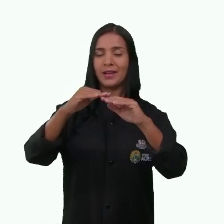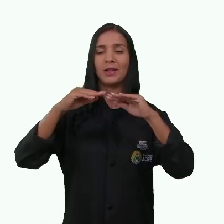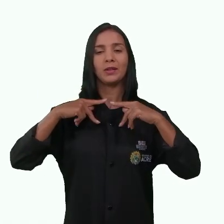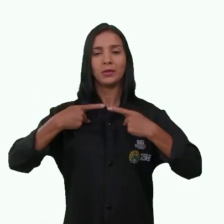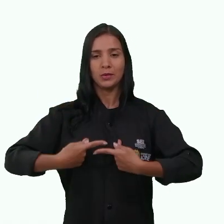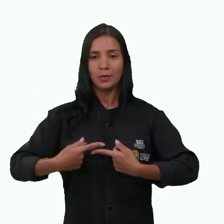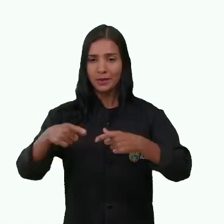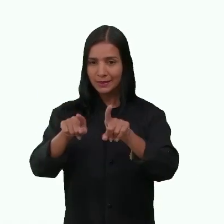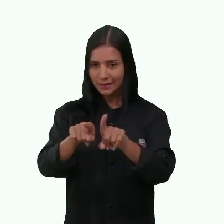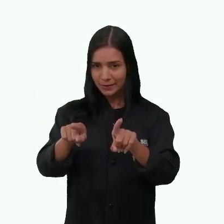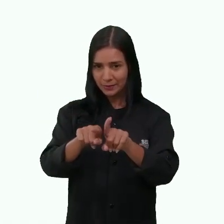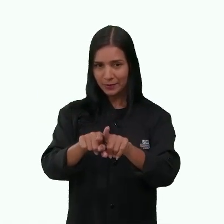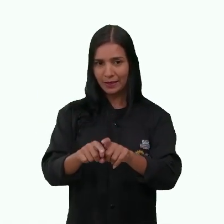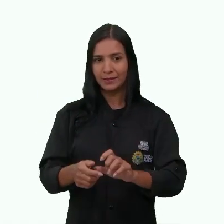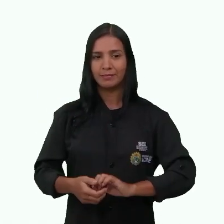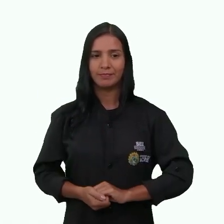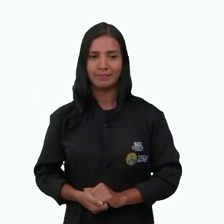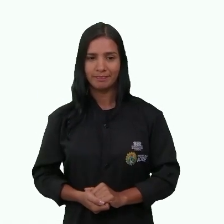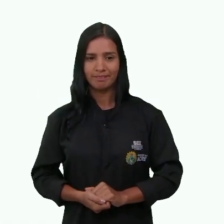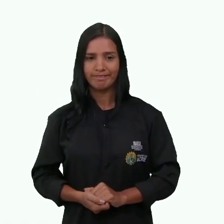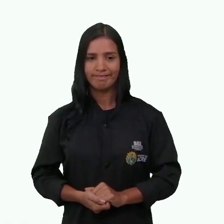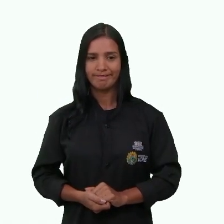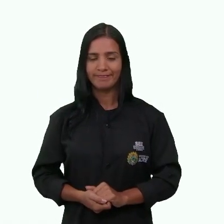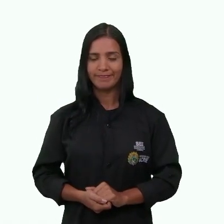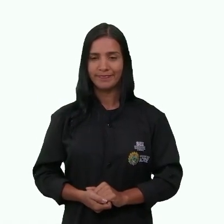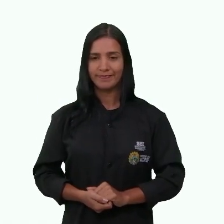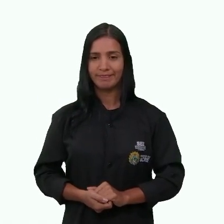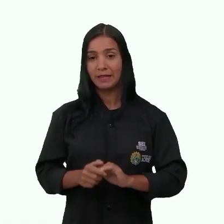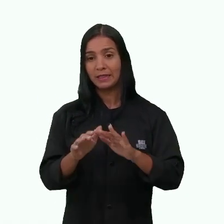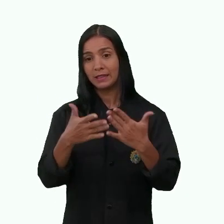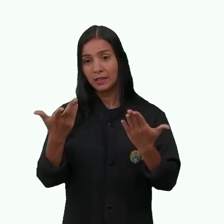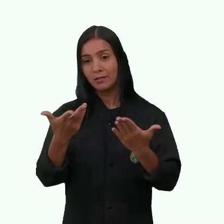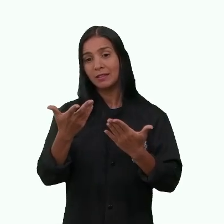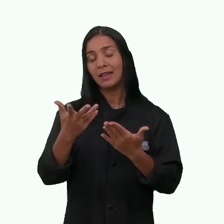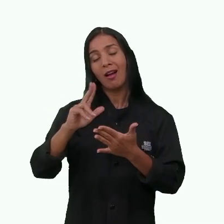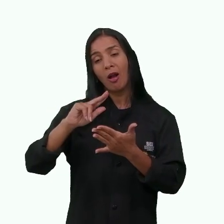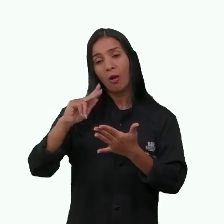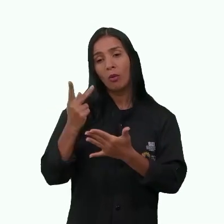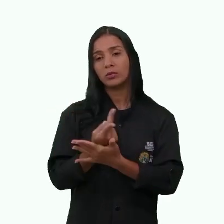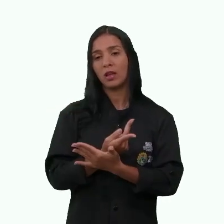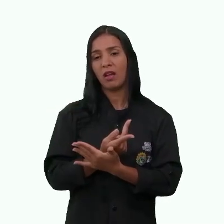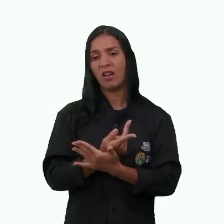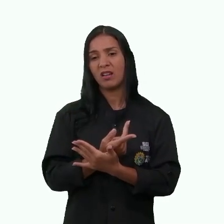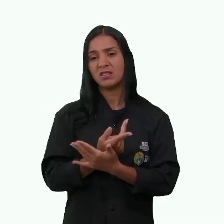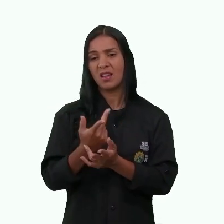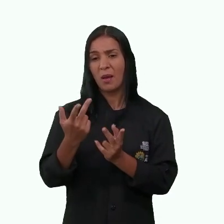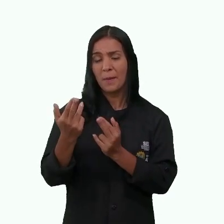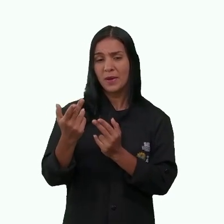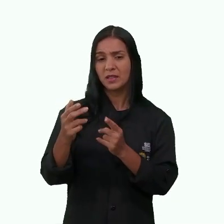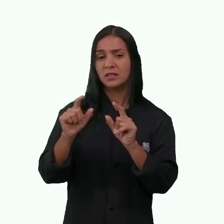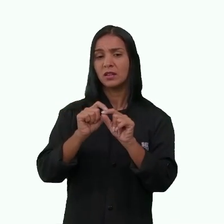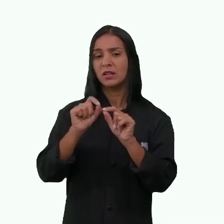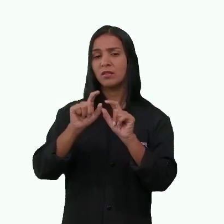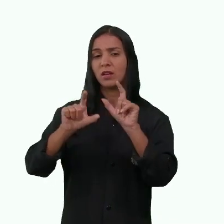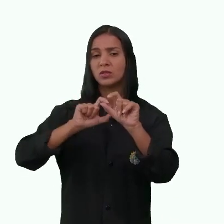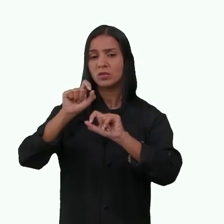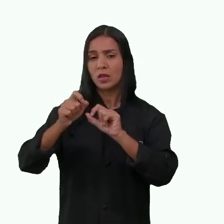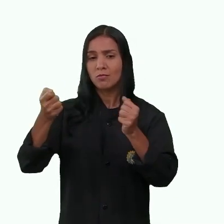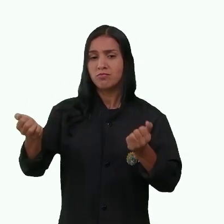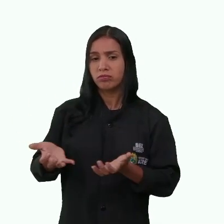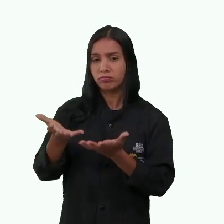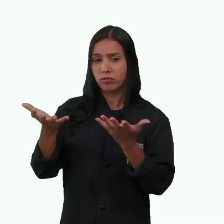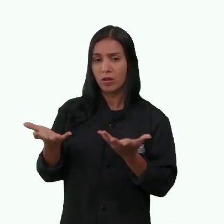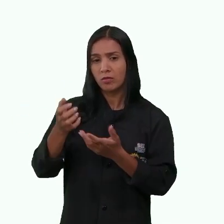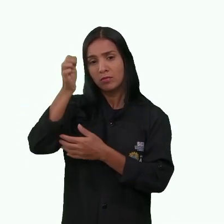humanizadas. Casos como esse estimulam a reflexão sobre legislação, políticas